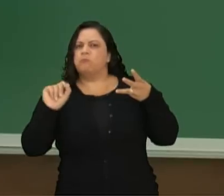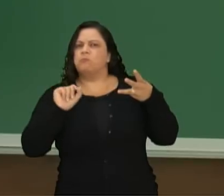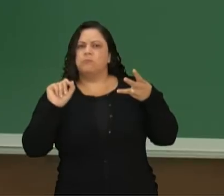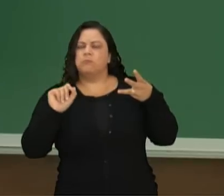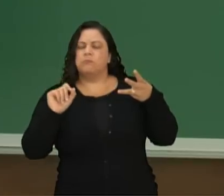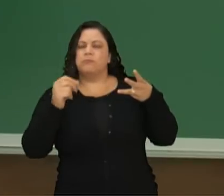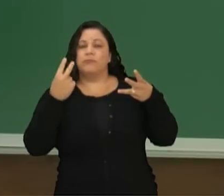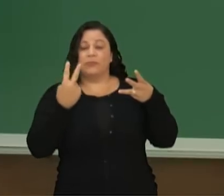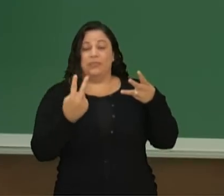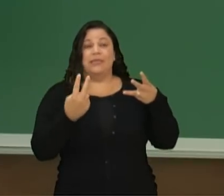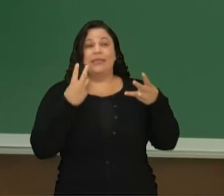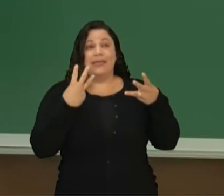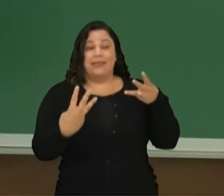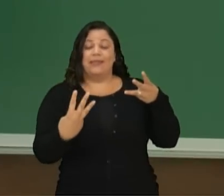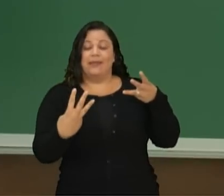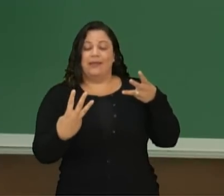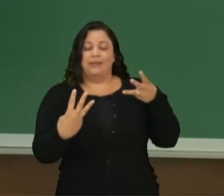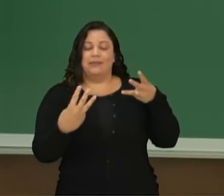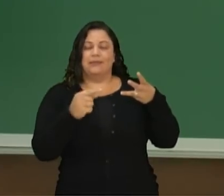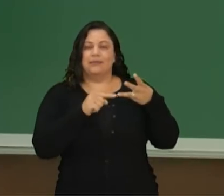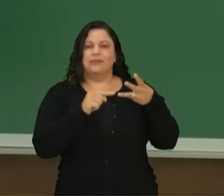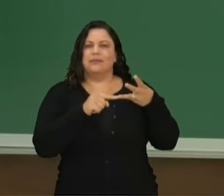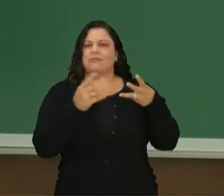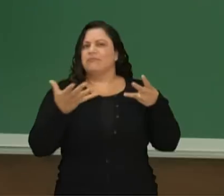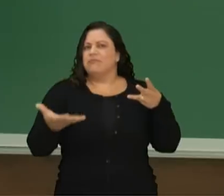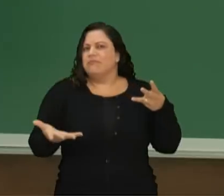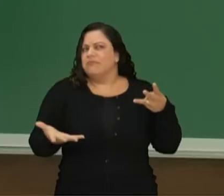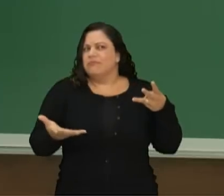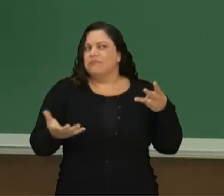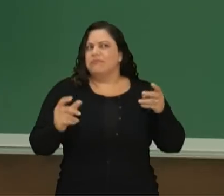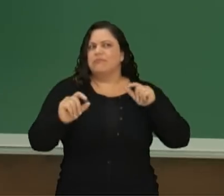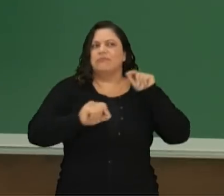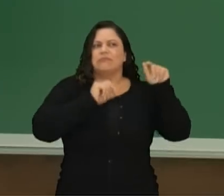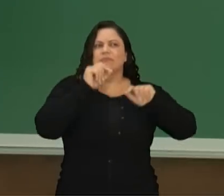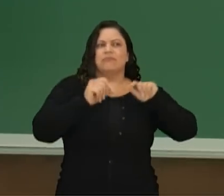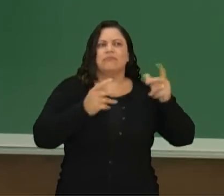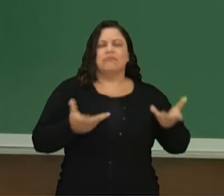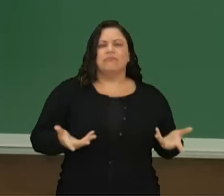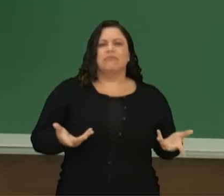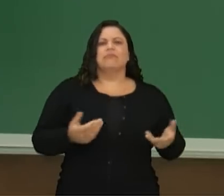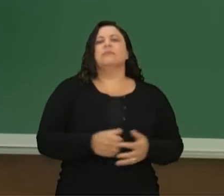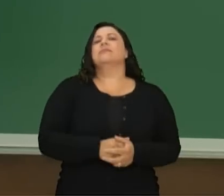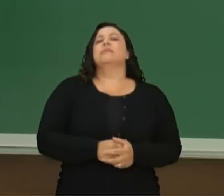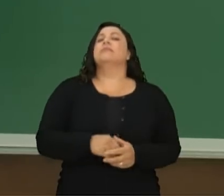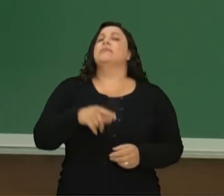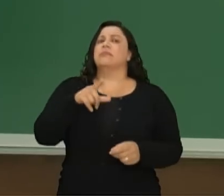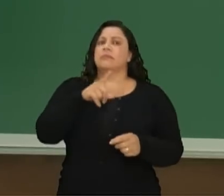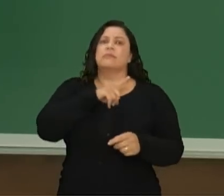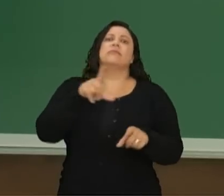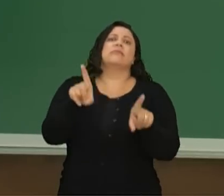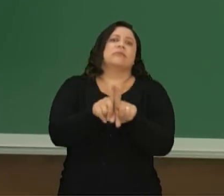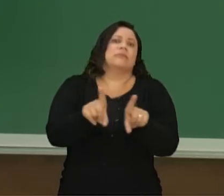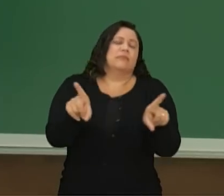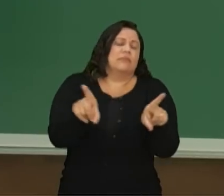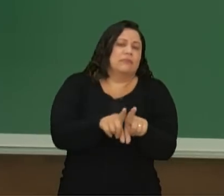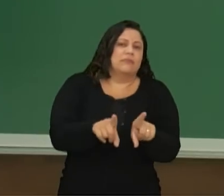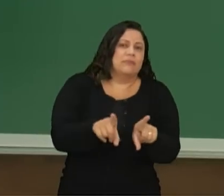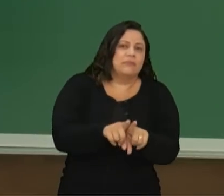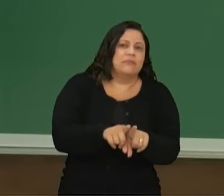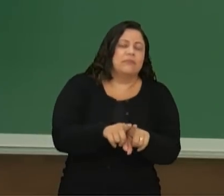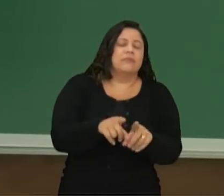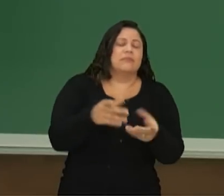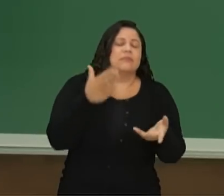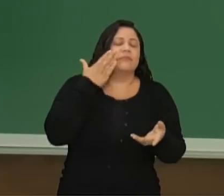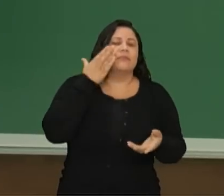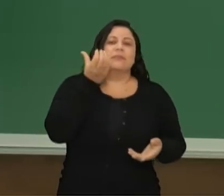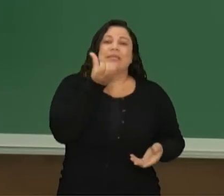é 3. O que eu tenho que fazer agora? Outra coisa, eu também sei que a minha média é 6.